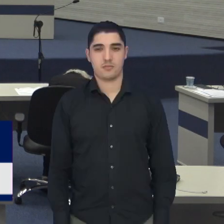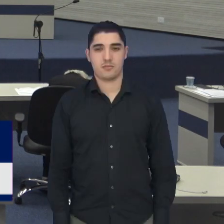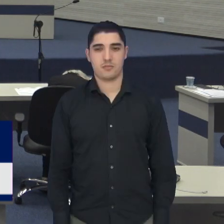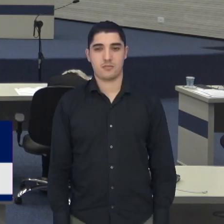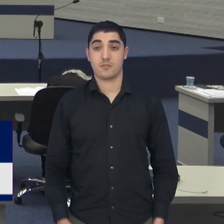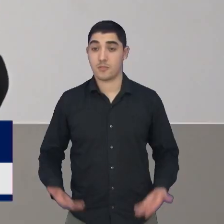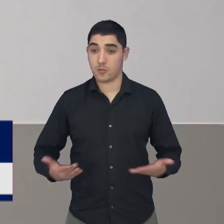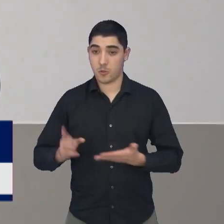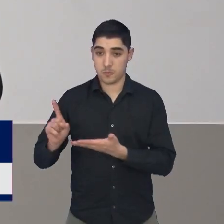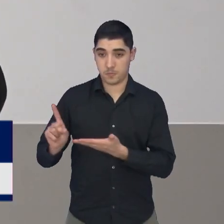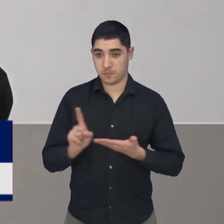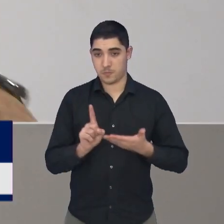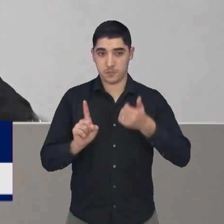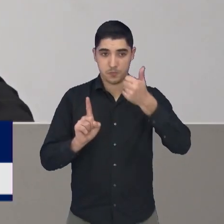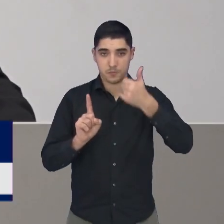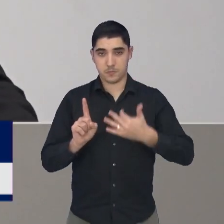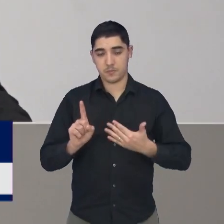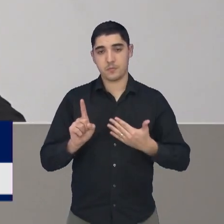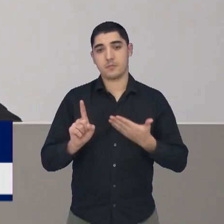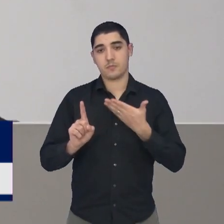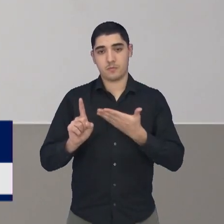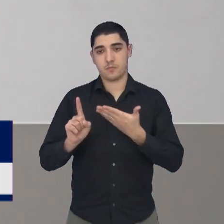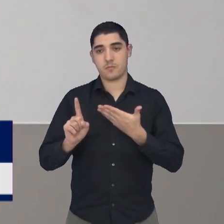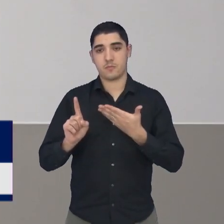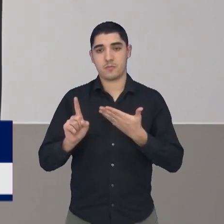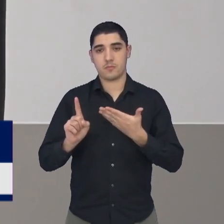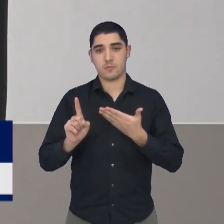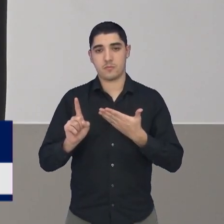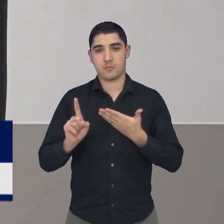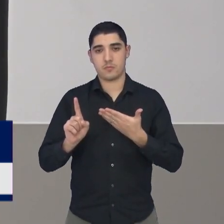Escrita para falar no processo.